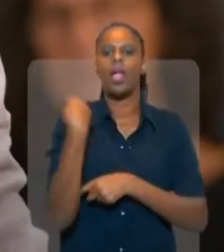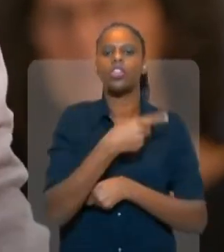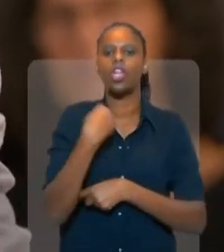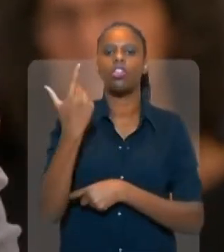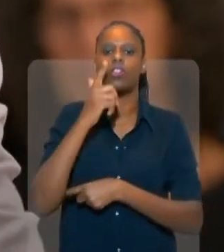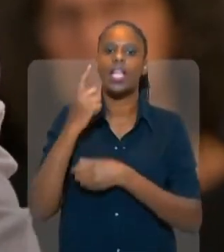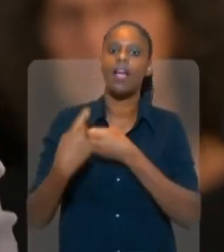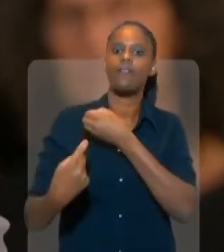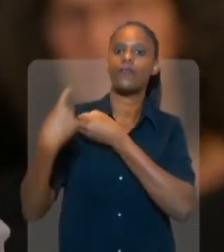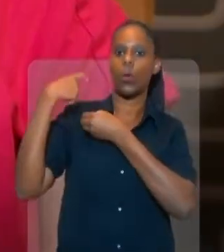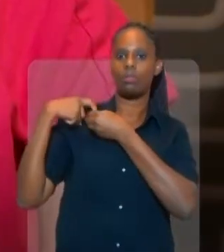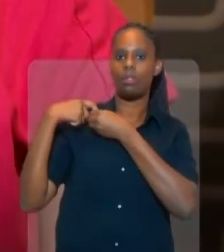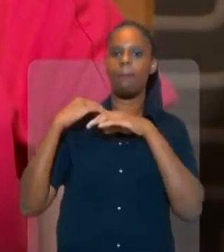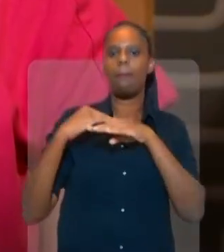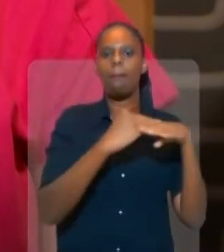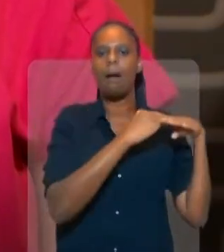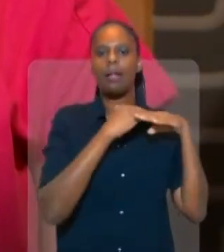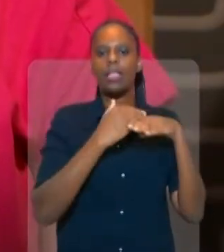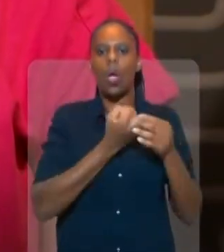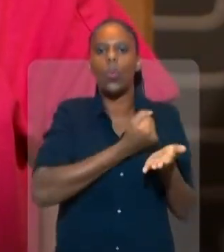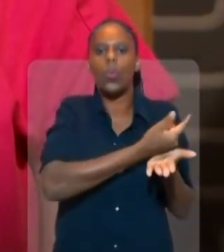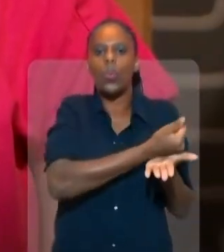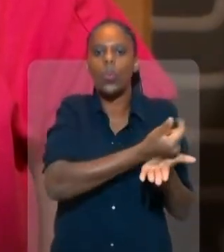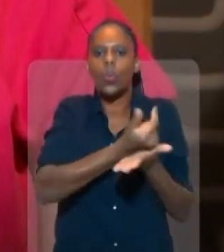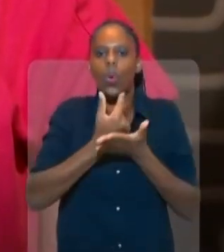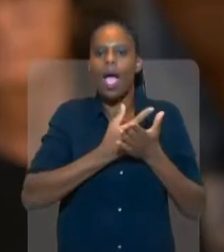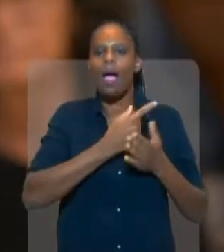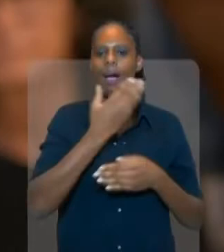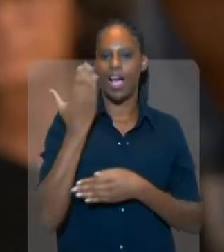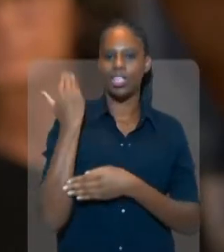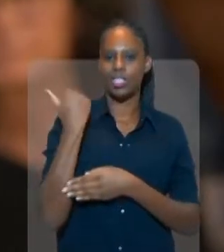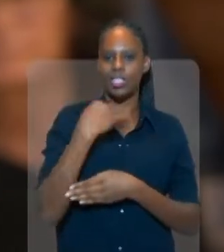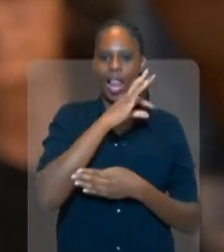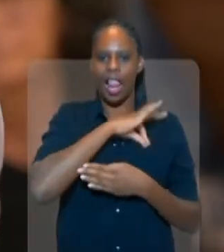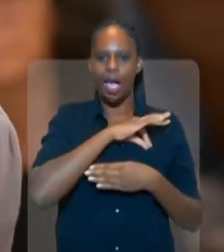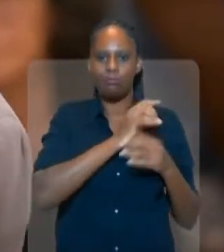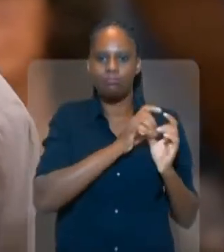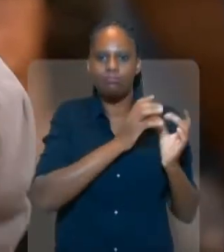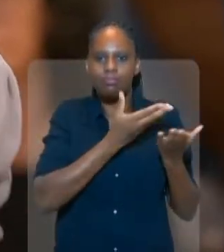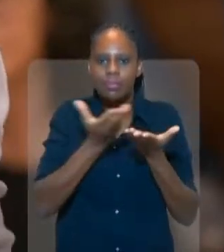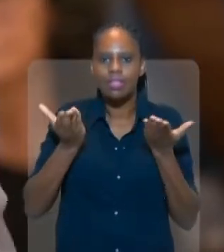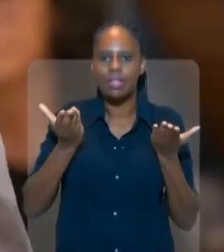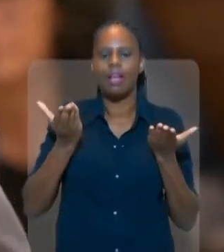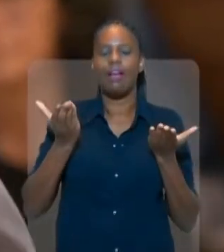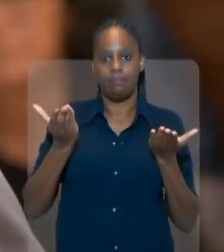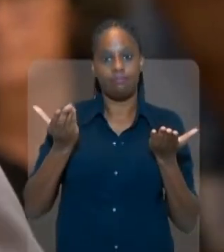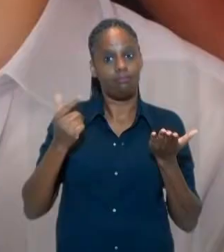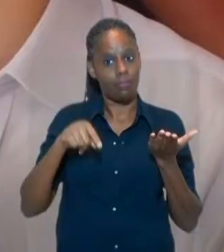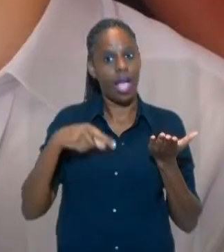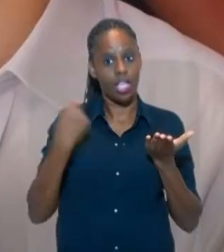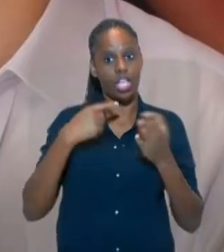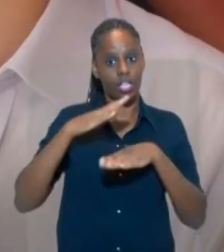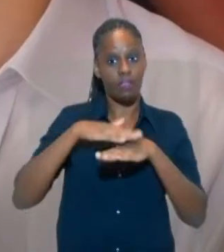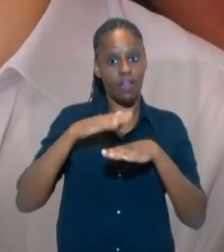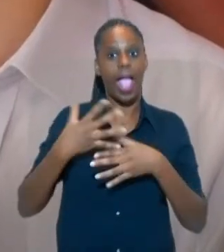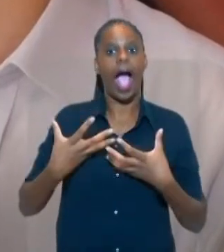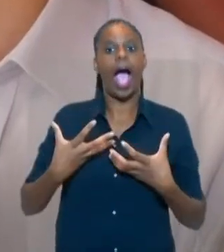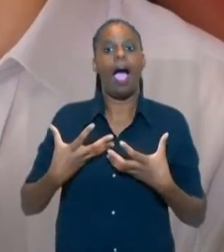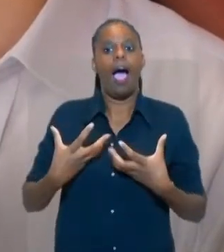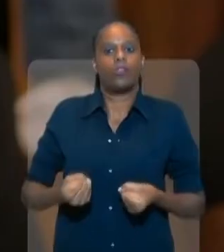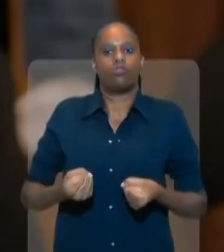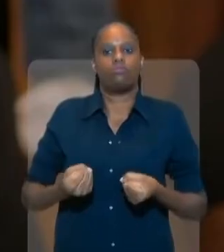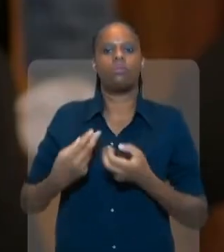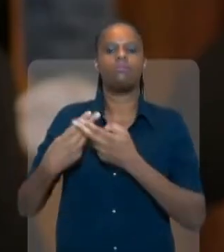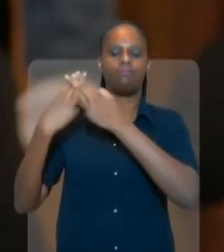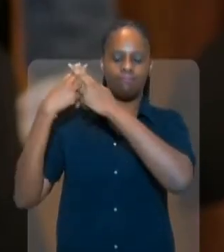para que a gente possa recuperar o padrão de consumo que o salário mínimo dava quando ele foi criado. É uma coisa que nós